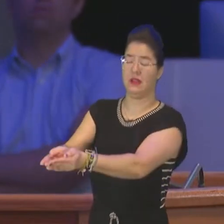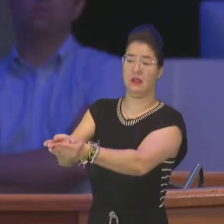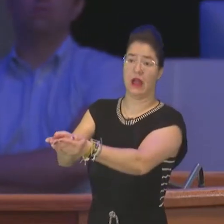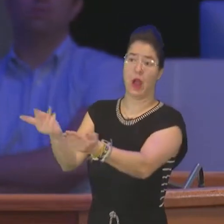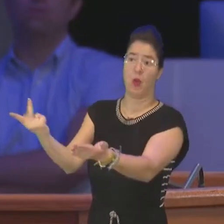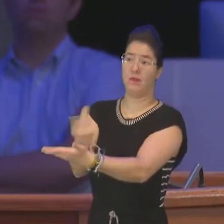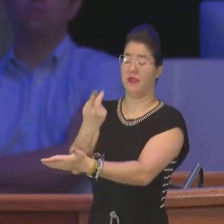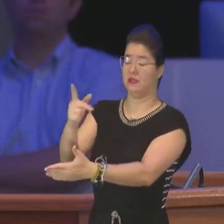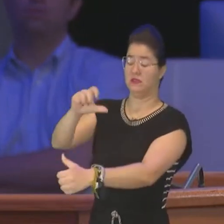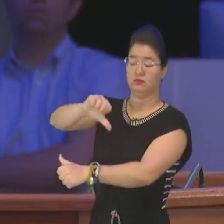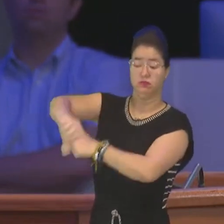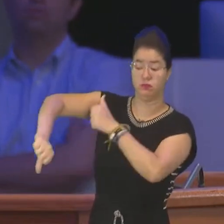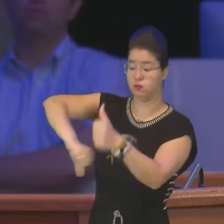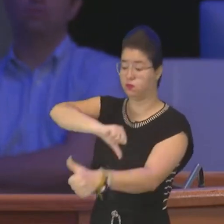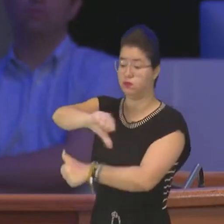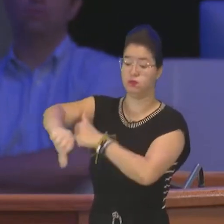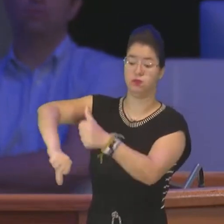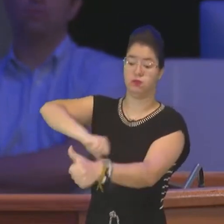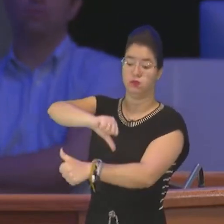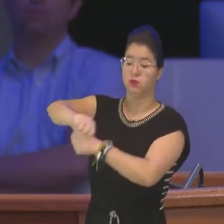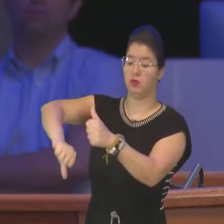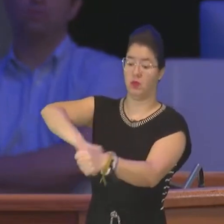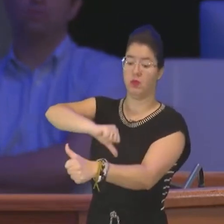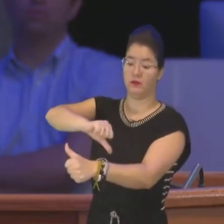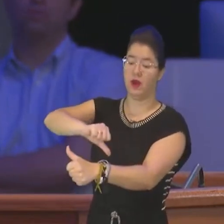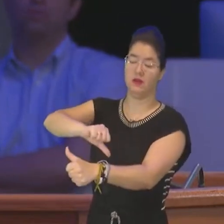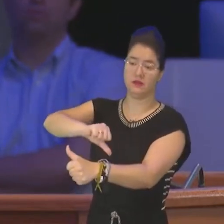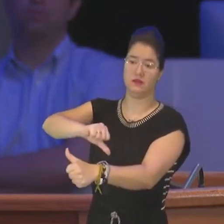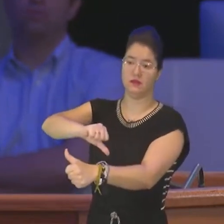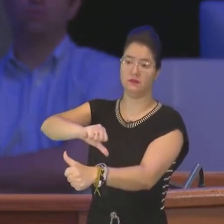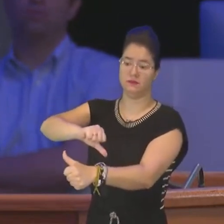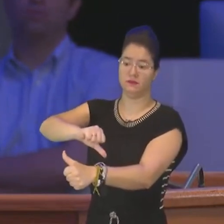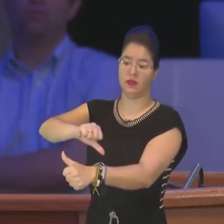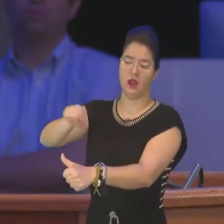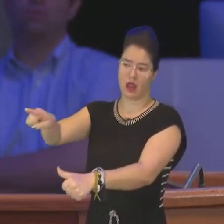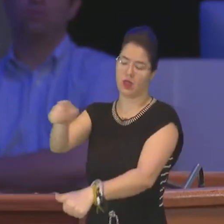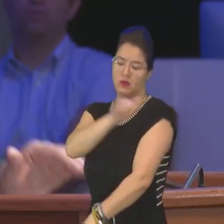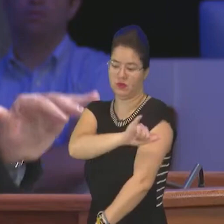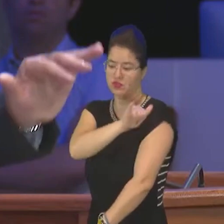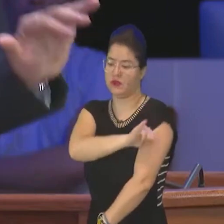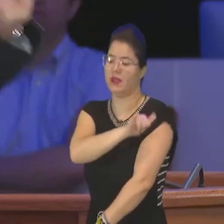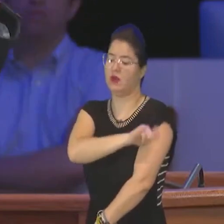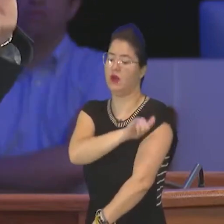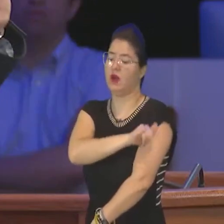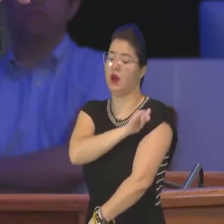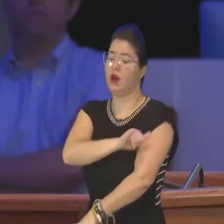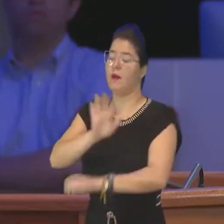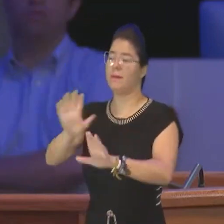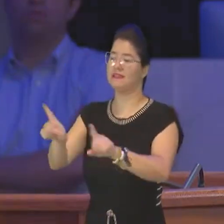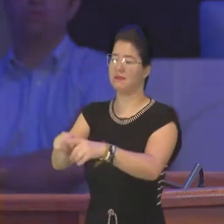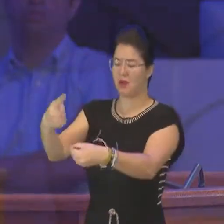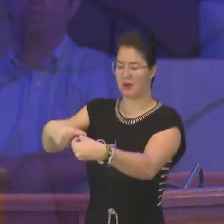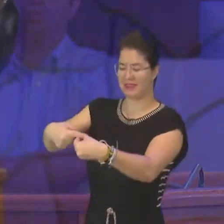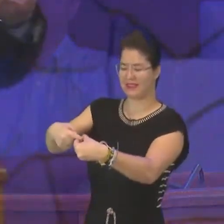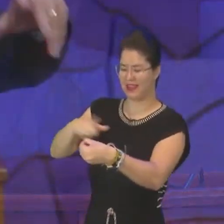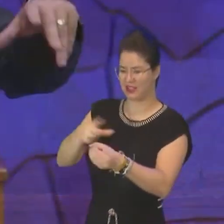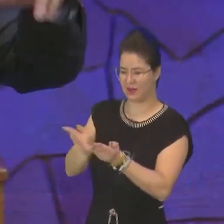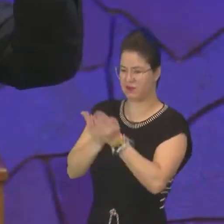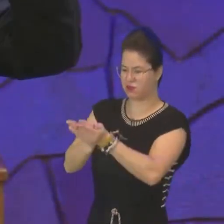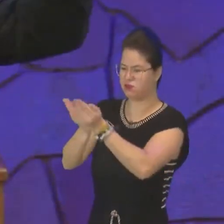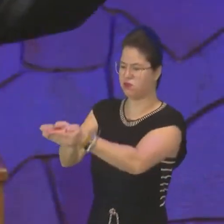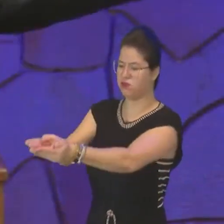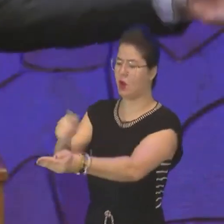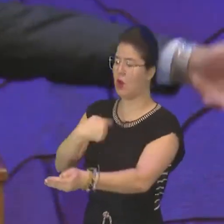mudanças, trazendo benefícios para aquela comunidade do centro do Rio de Janeiro. Mas como cidade portuária, como nós víamos